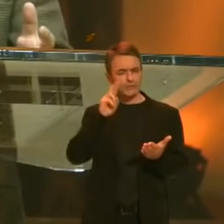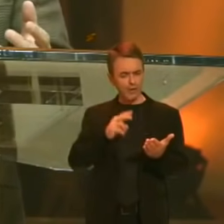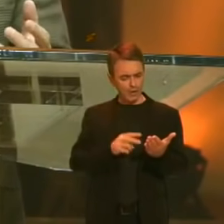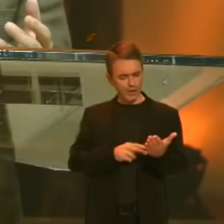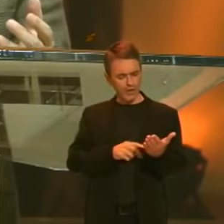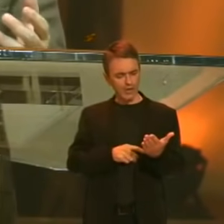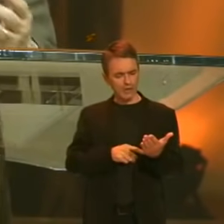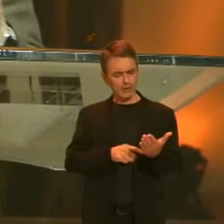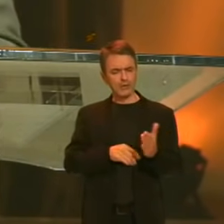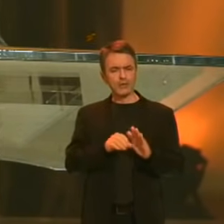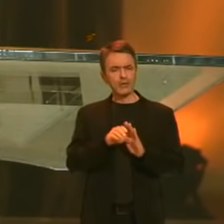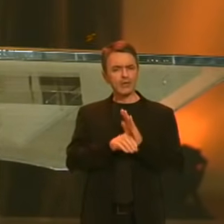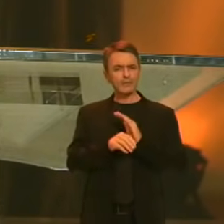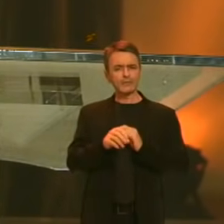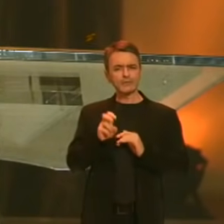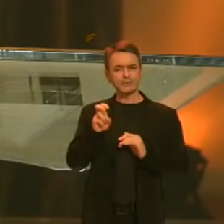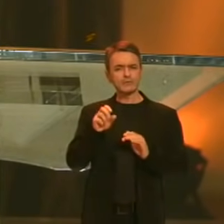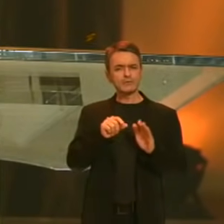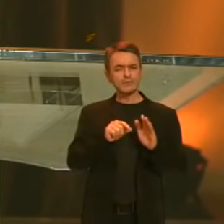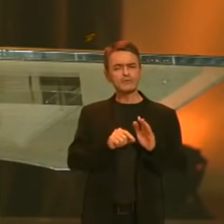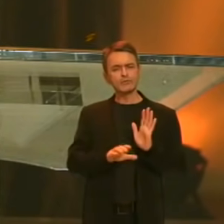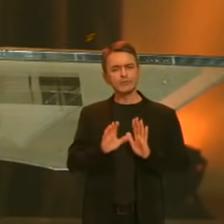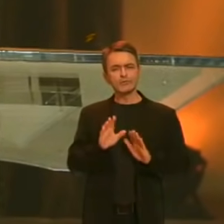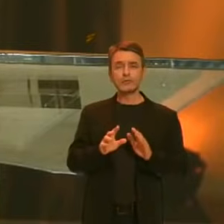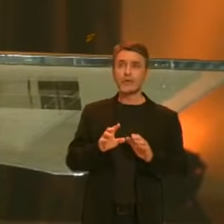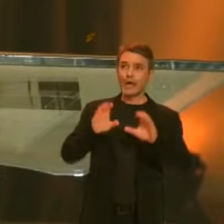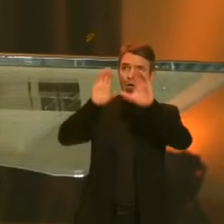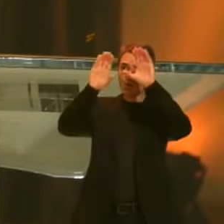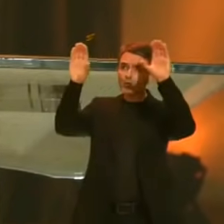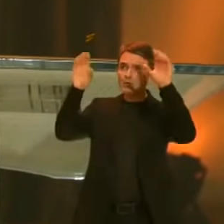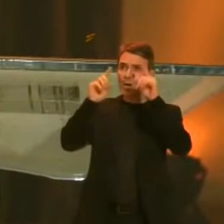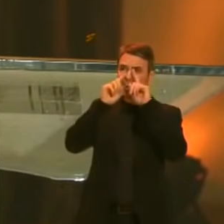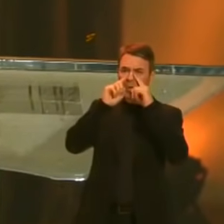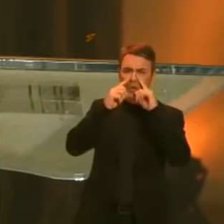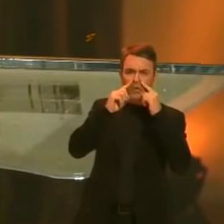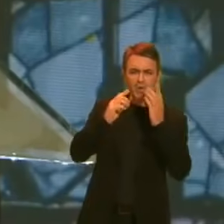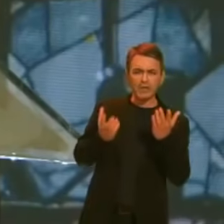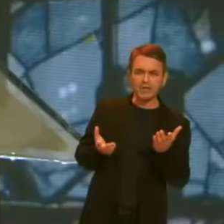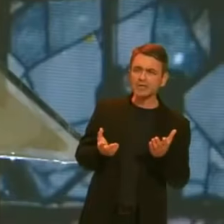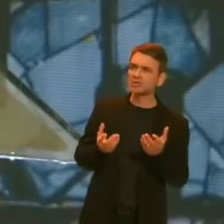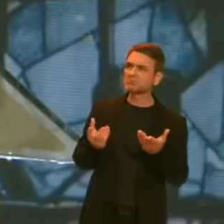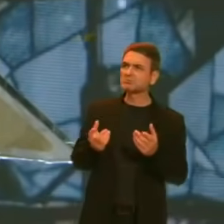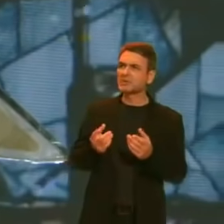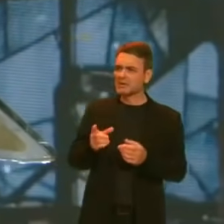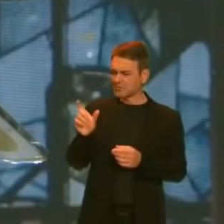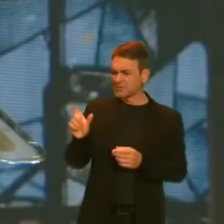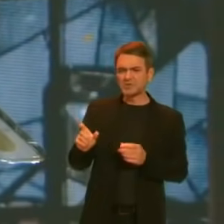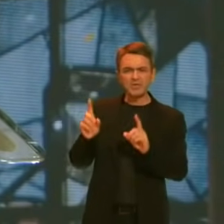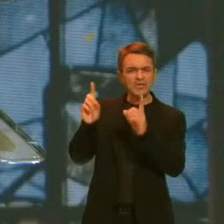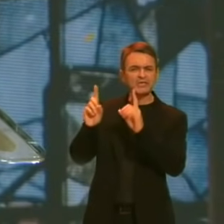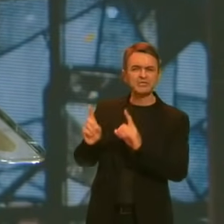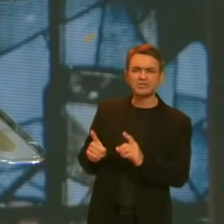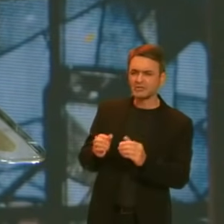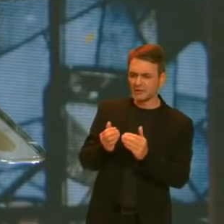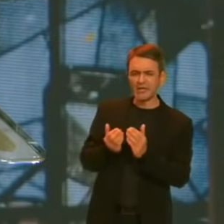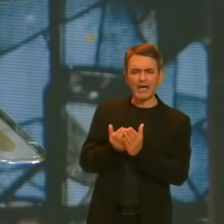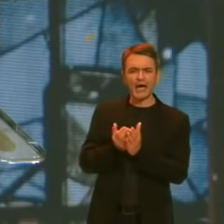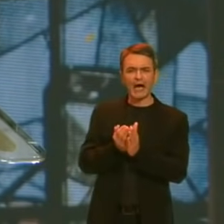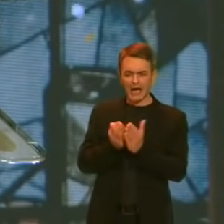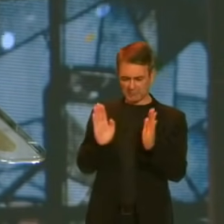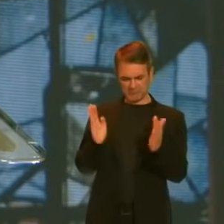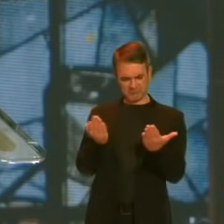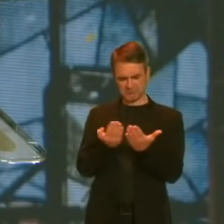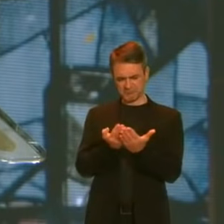ver lá no capítulo 5 o céu chorando e dizendo: quem é digno de abrir o livro com os seus selos? E aí